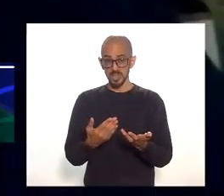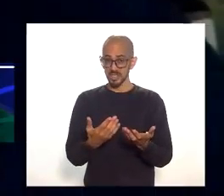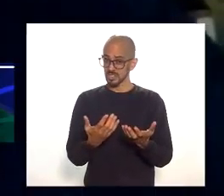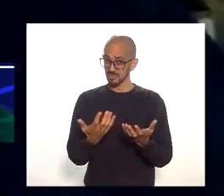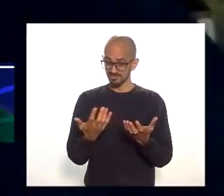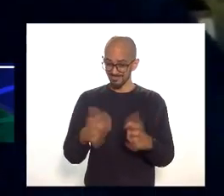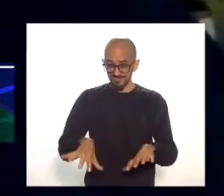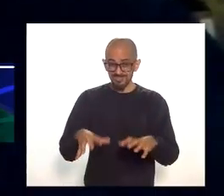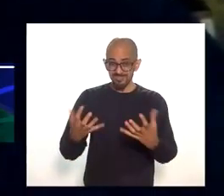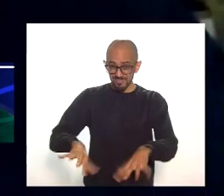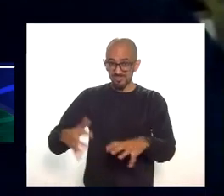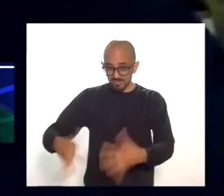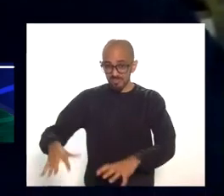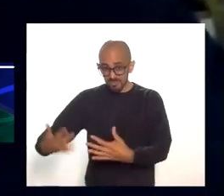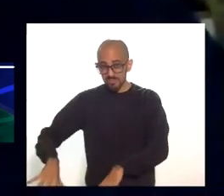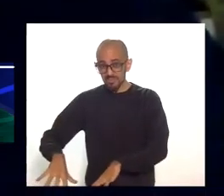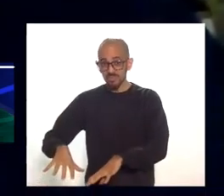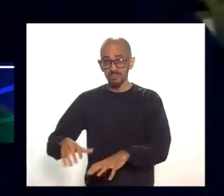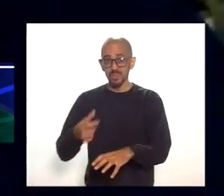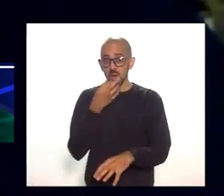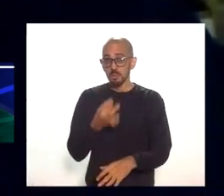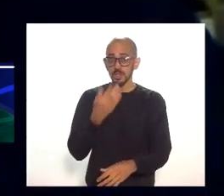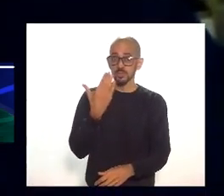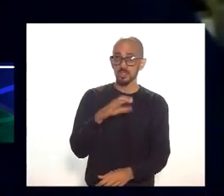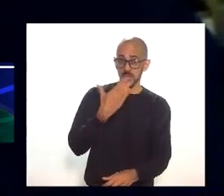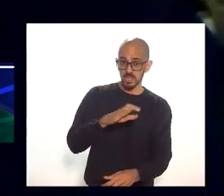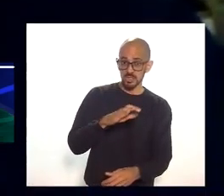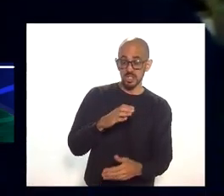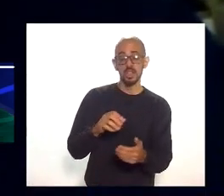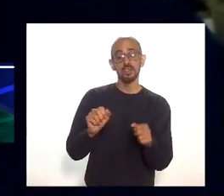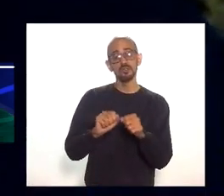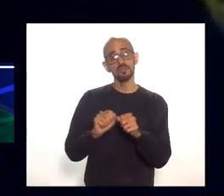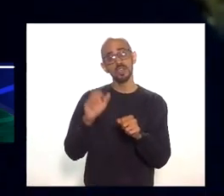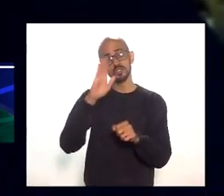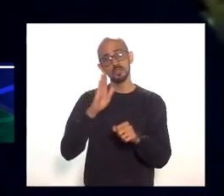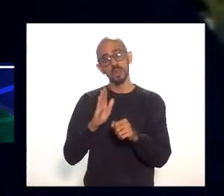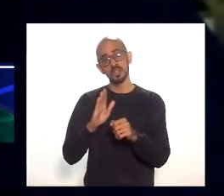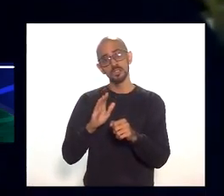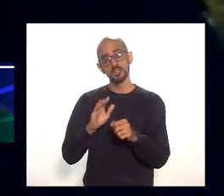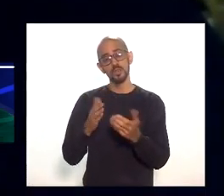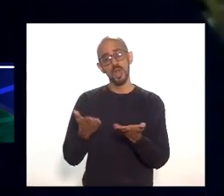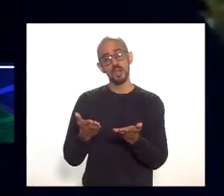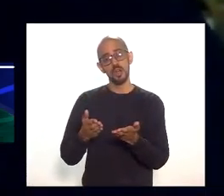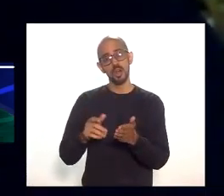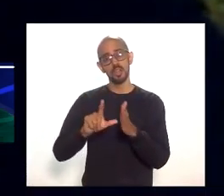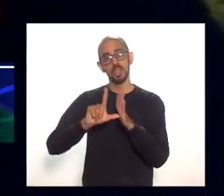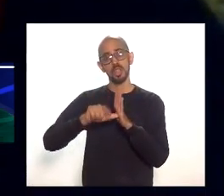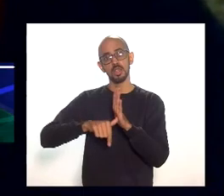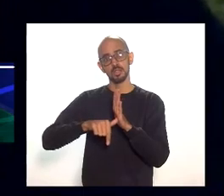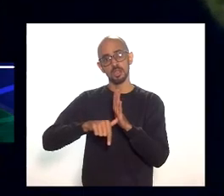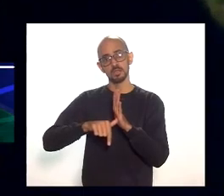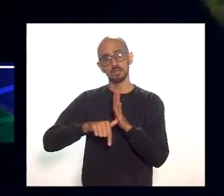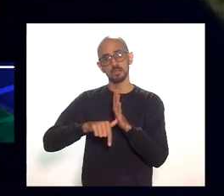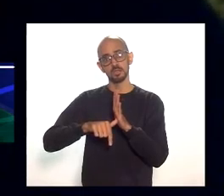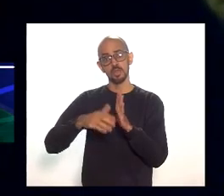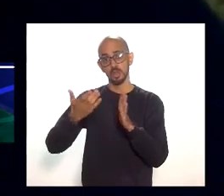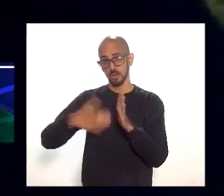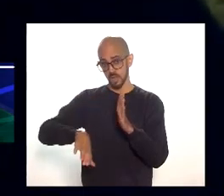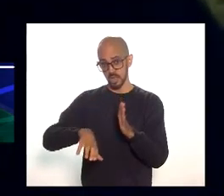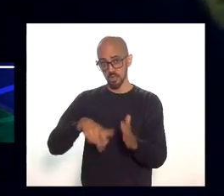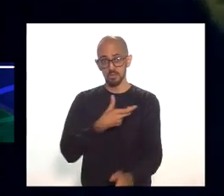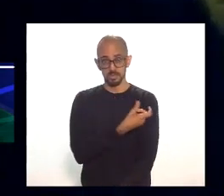Brasil estivesse realmente muito para trás, porque negaram a vacina, negaram o